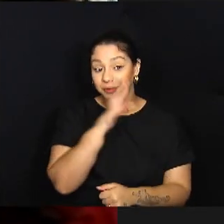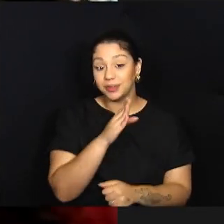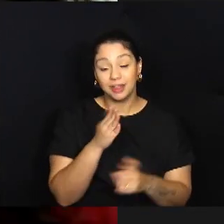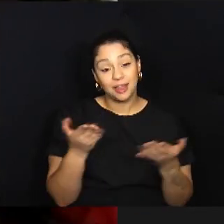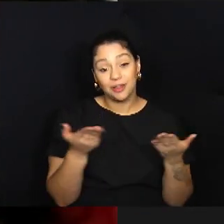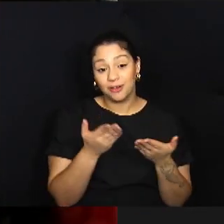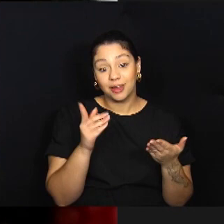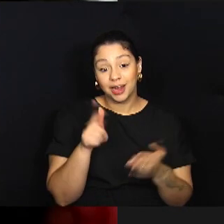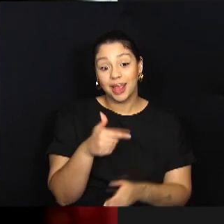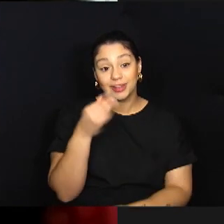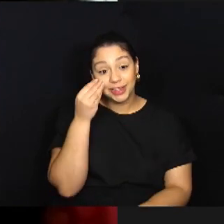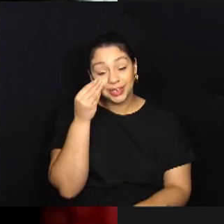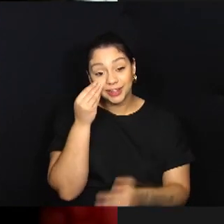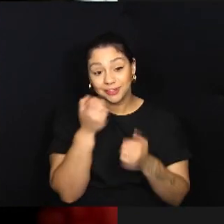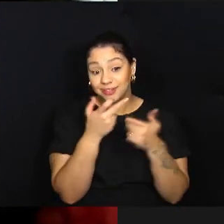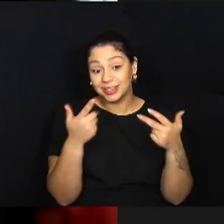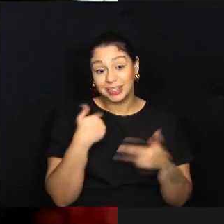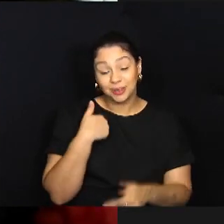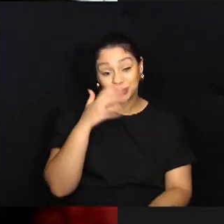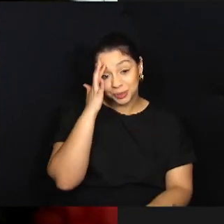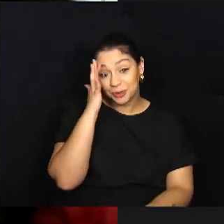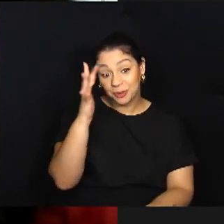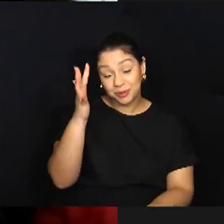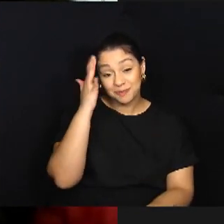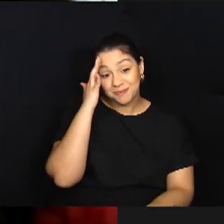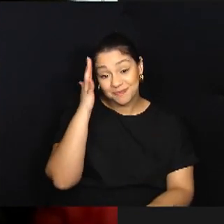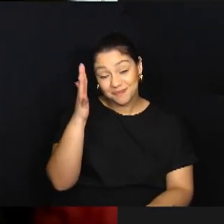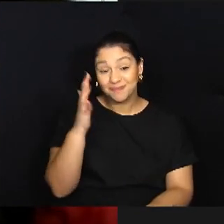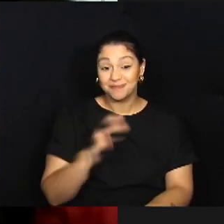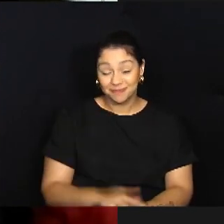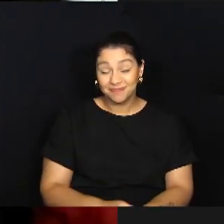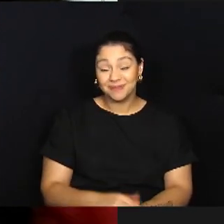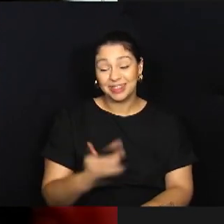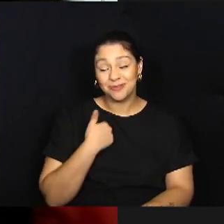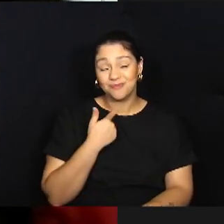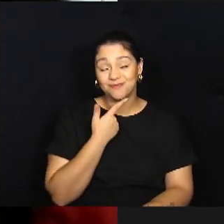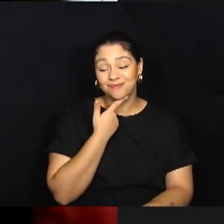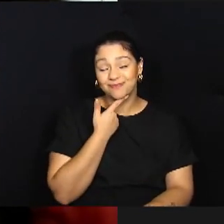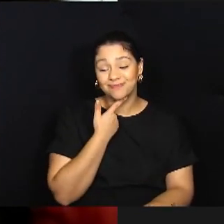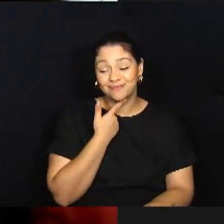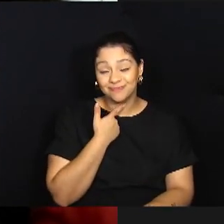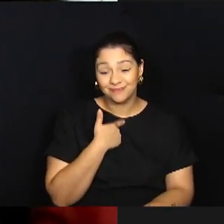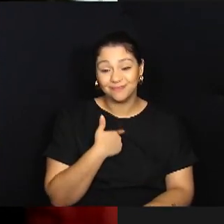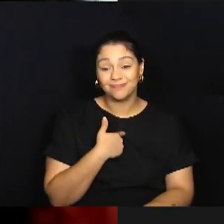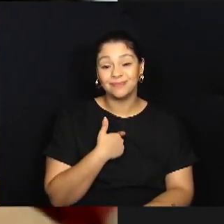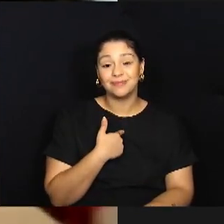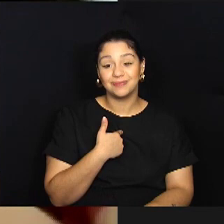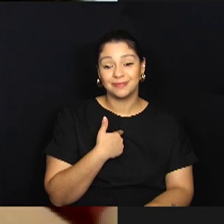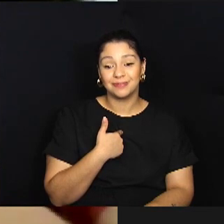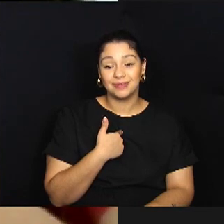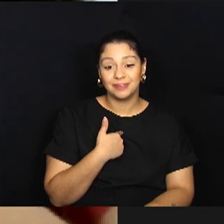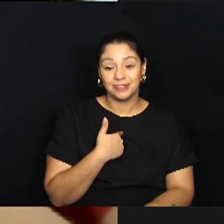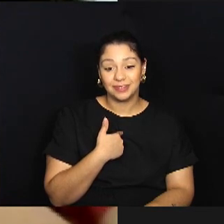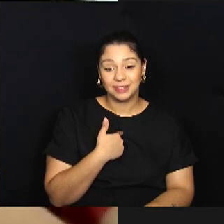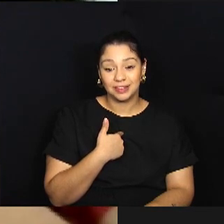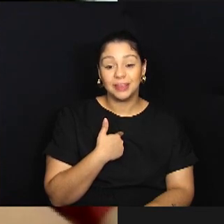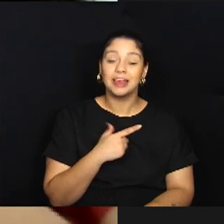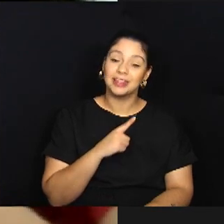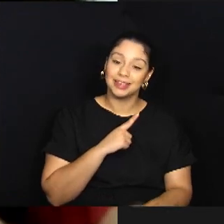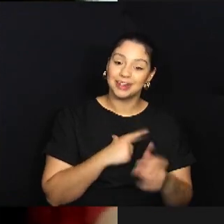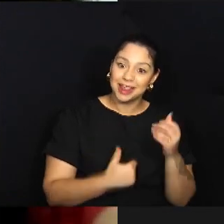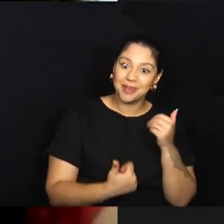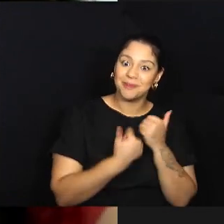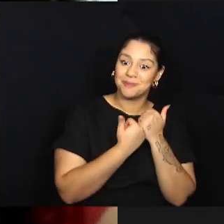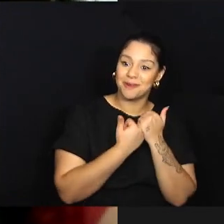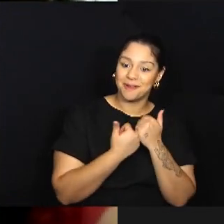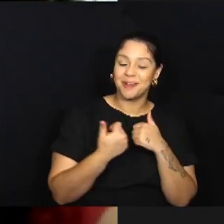eu estou buscando o que eu quero fazer, estou buscando o que me dá vontade, né? E aí ele apoia, ele fala, a